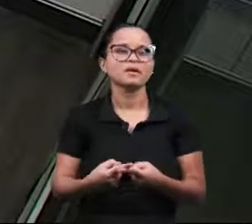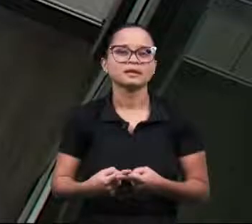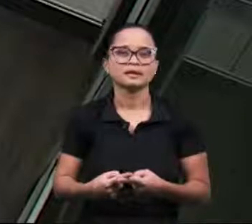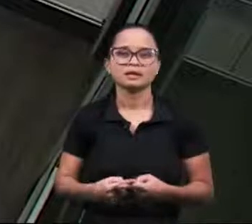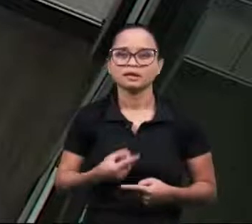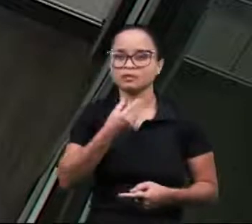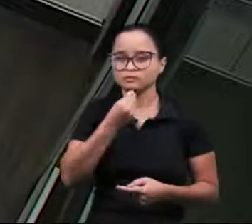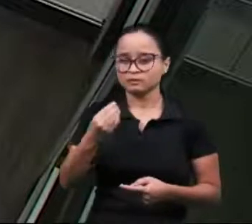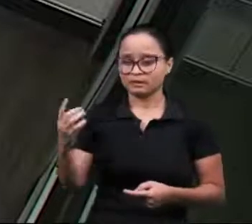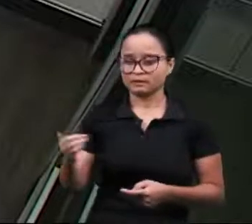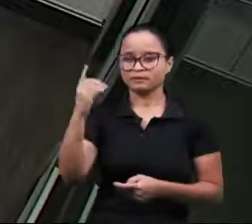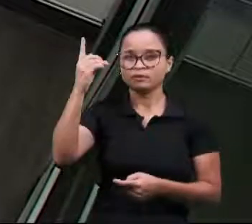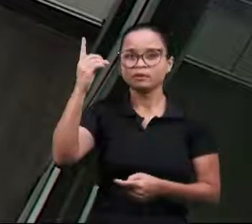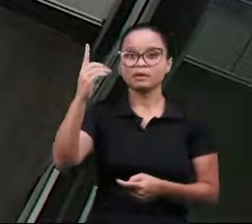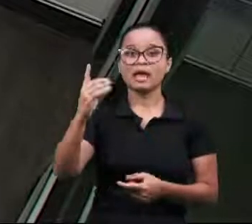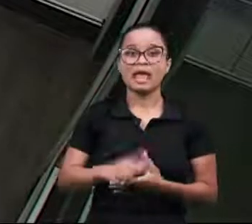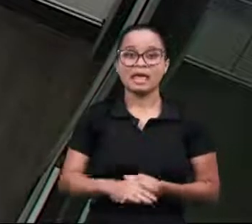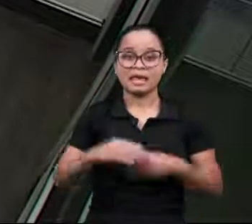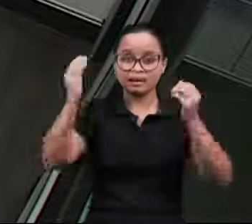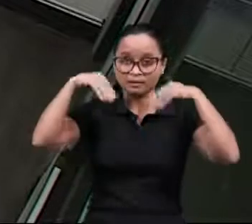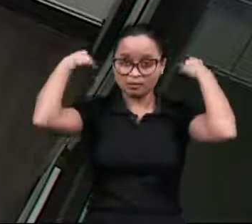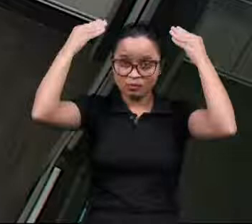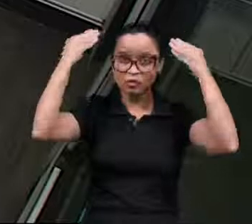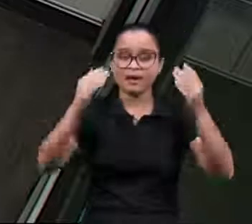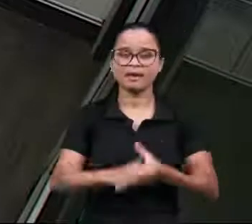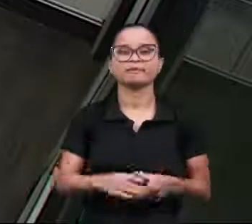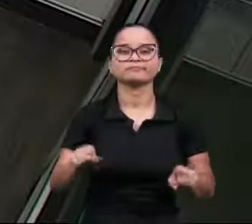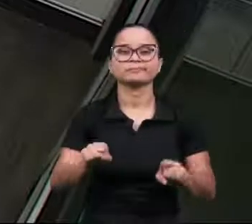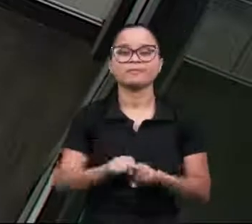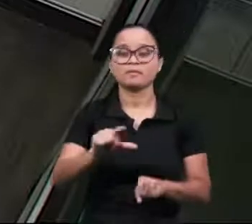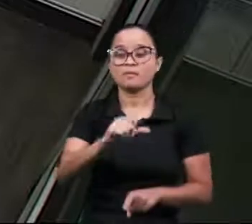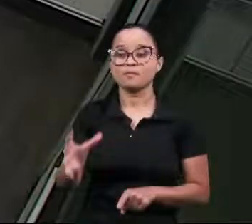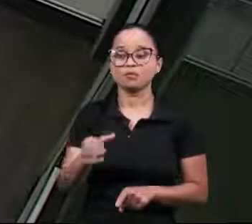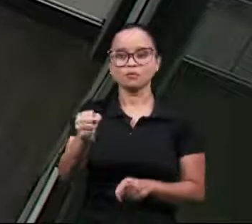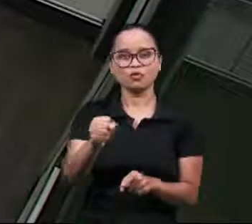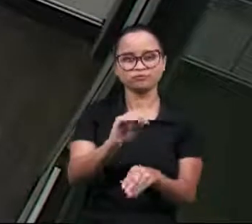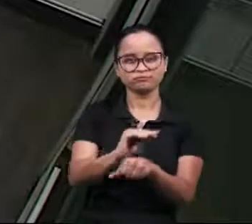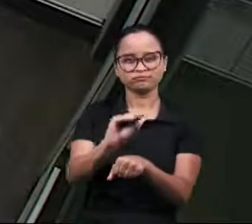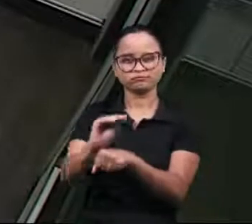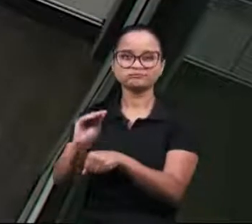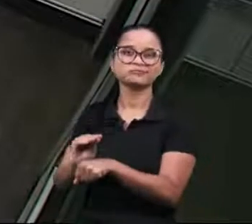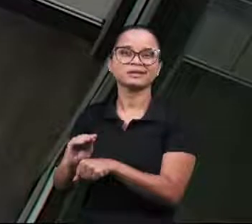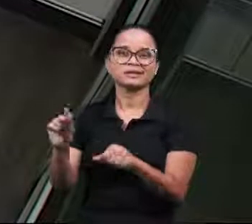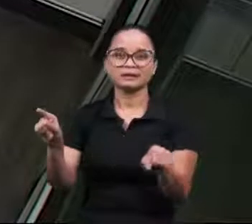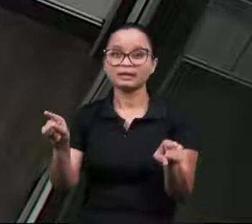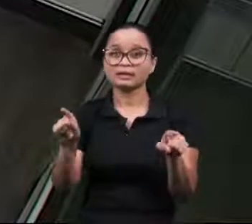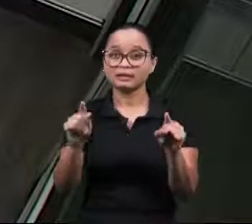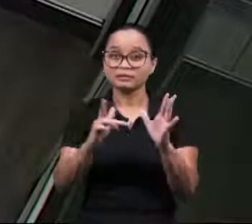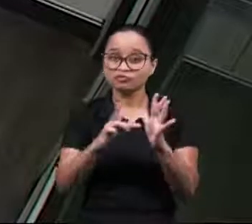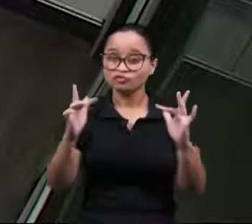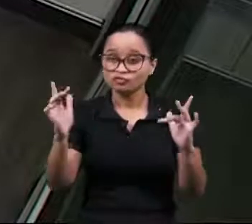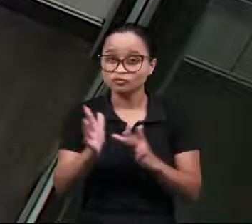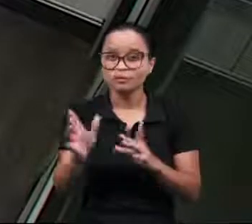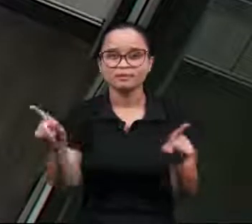pastor. E o Messias também, o Senhor Jesus, ele é o pastor também das nossas vidas. E o